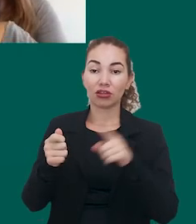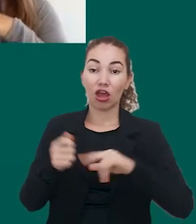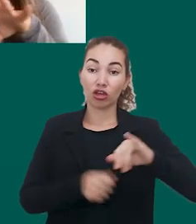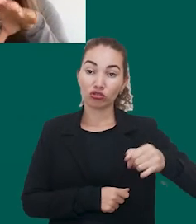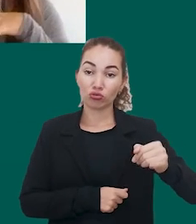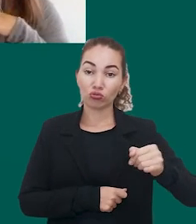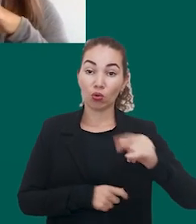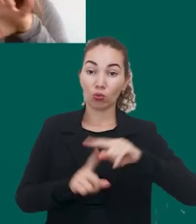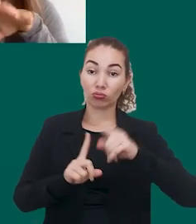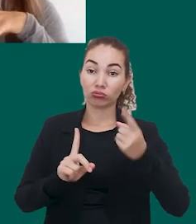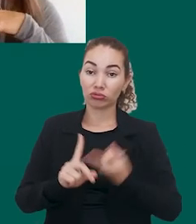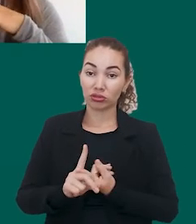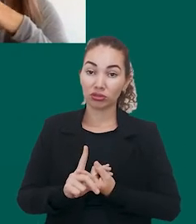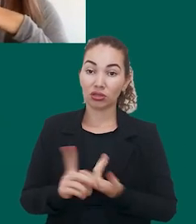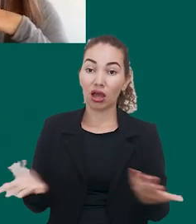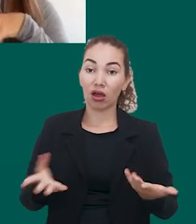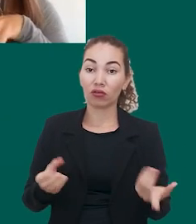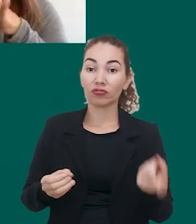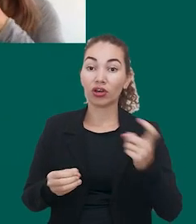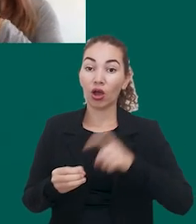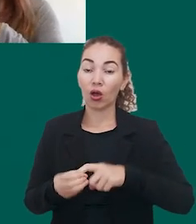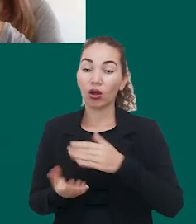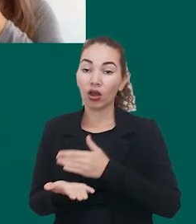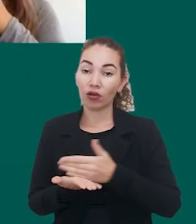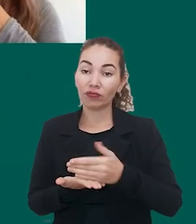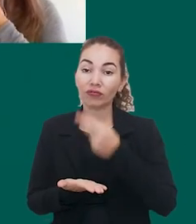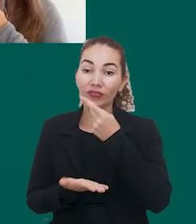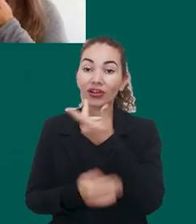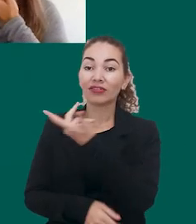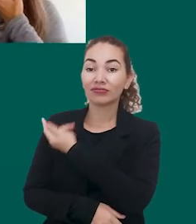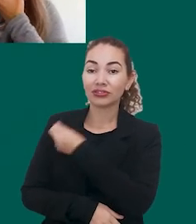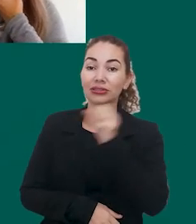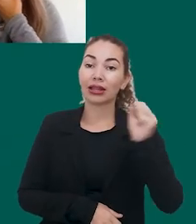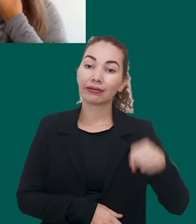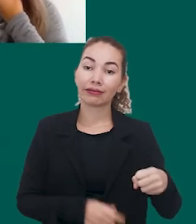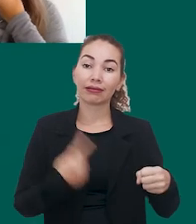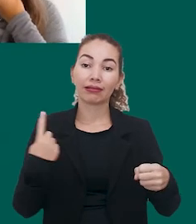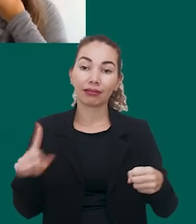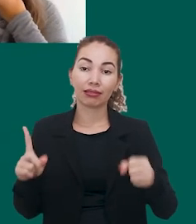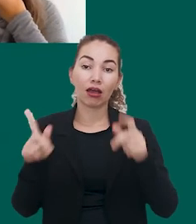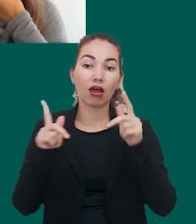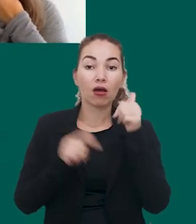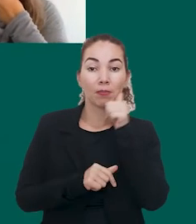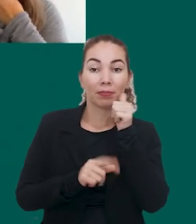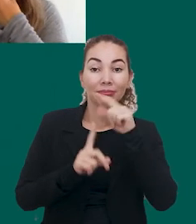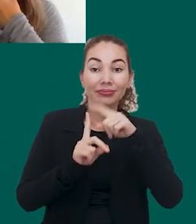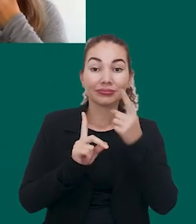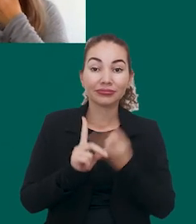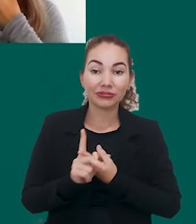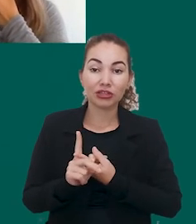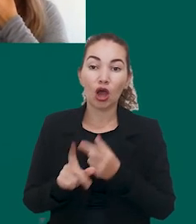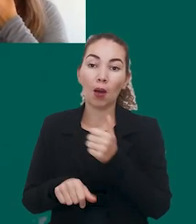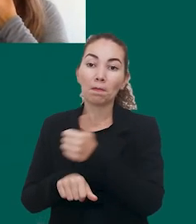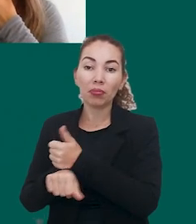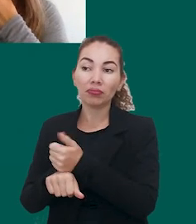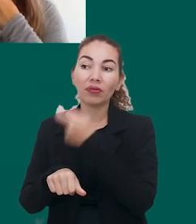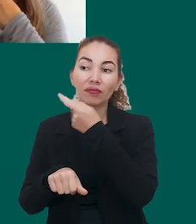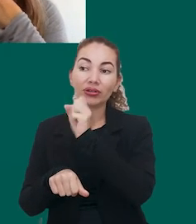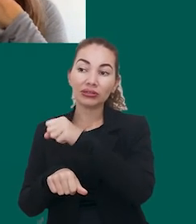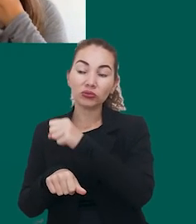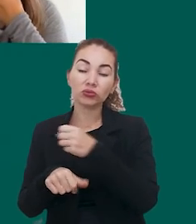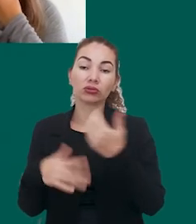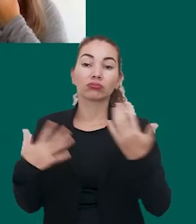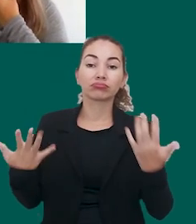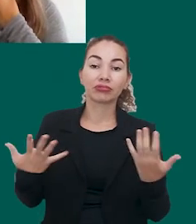tem agora voltou, né, se falar, assim, vacina ou não vacina gestantes, alguns profissionais falando que deveria se